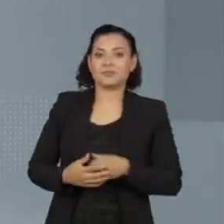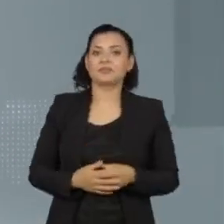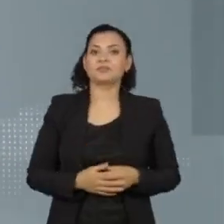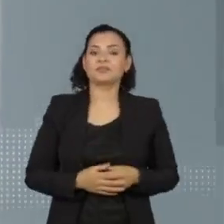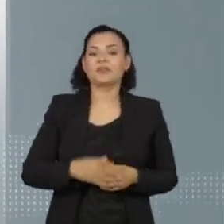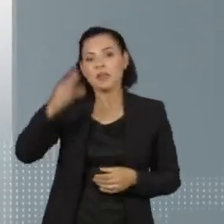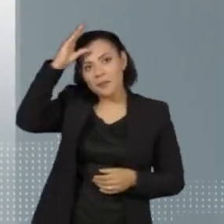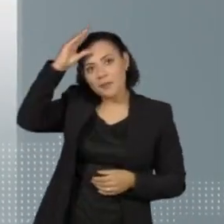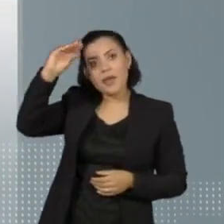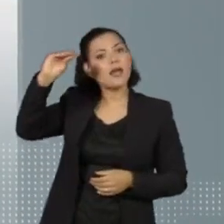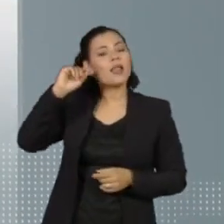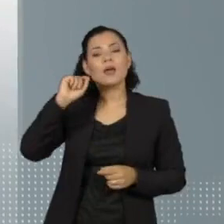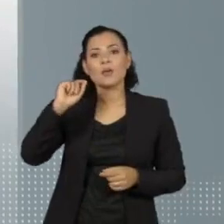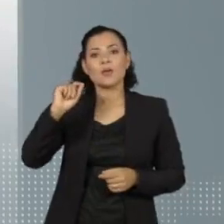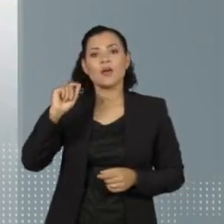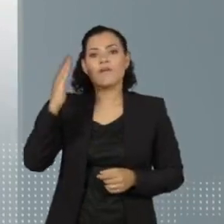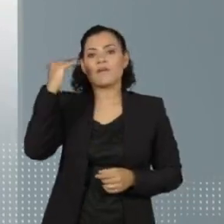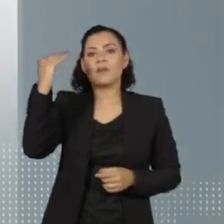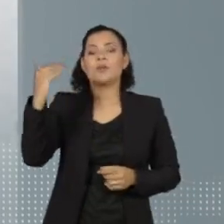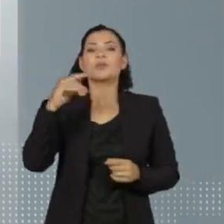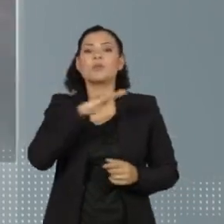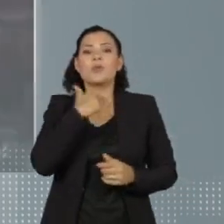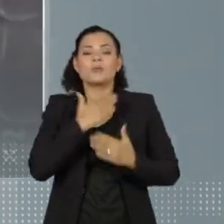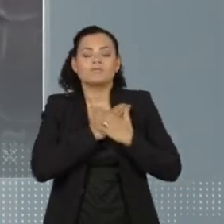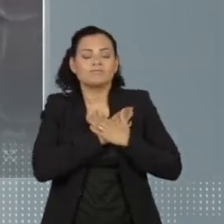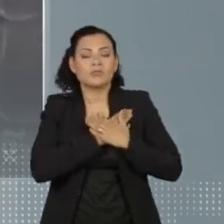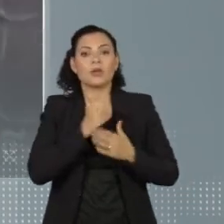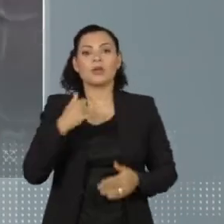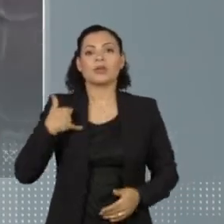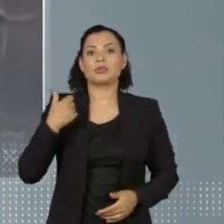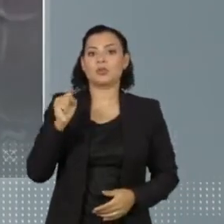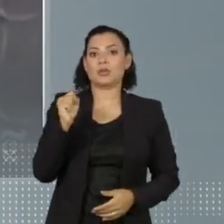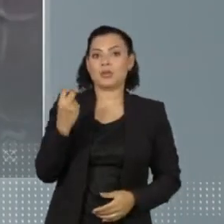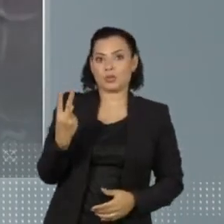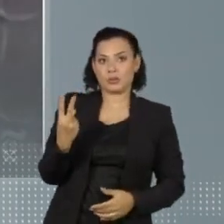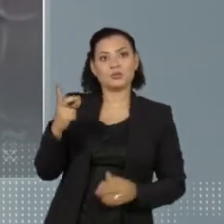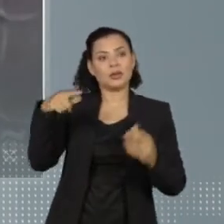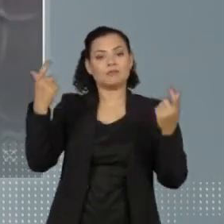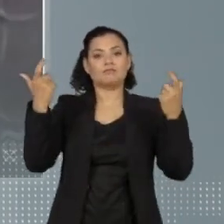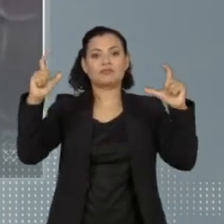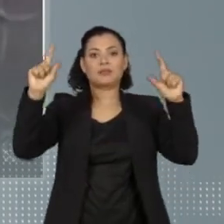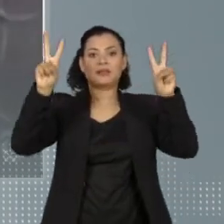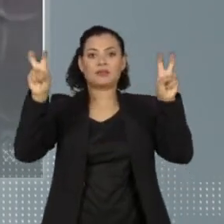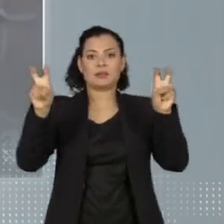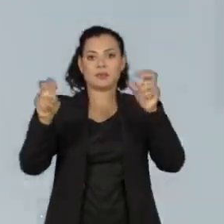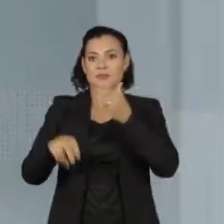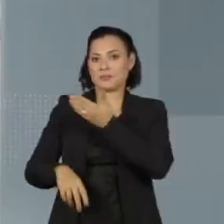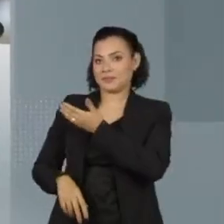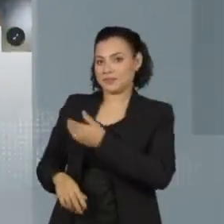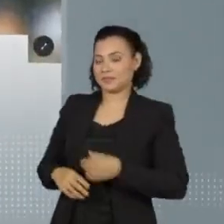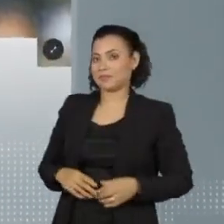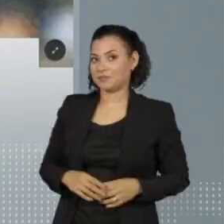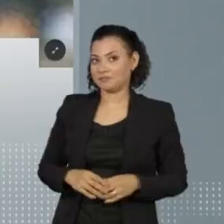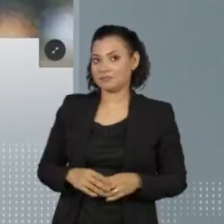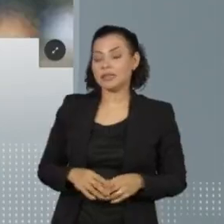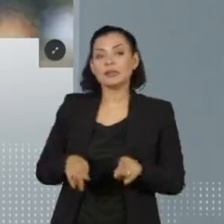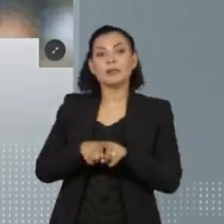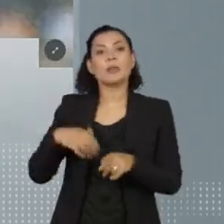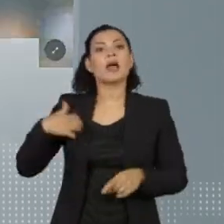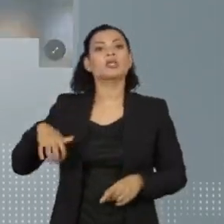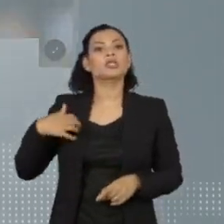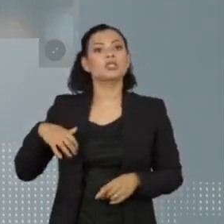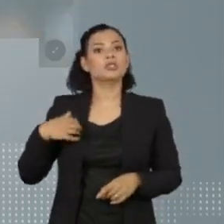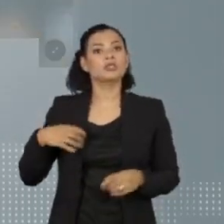Pelé, a face global do futebol, morre aos 82. É a manchete do jornal New York Times. Para o jornal argentino